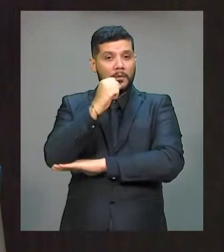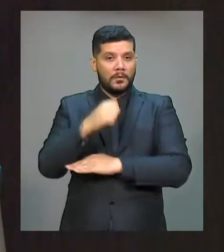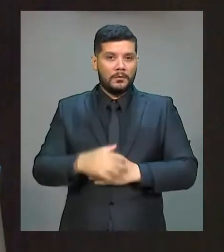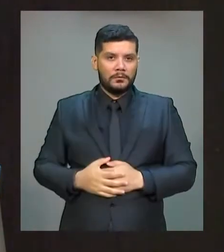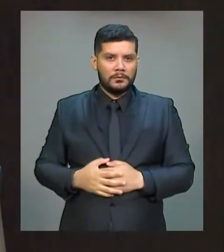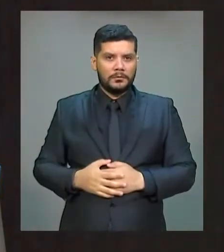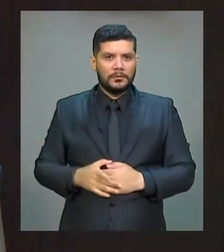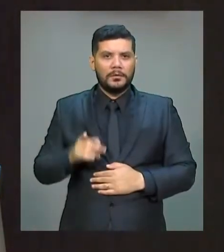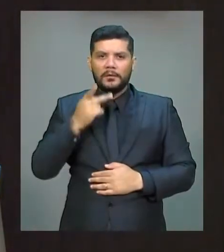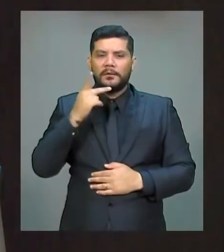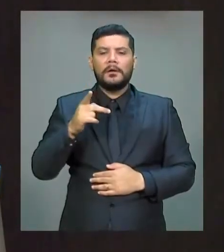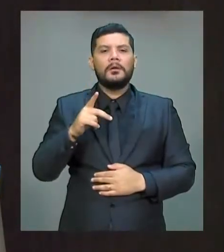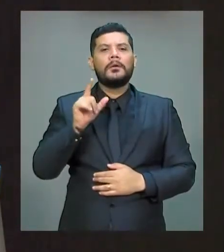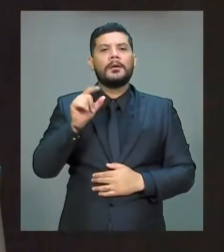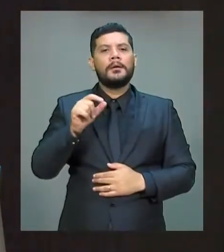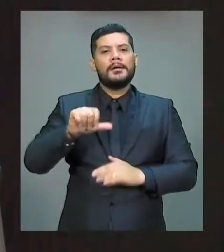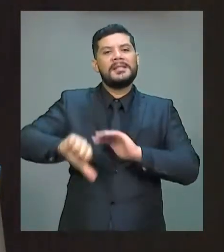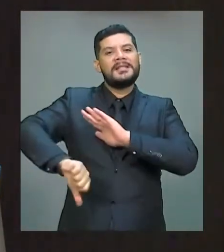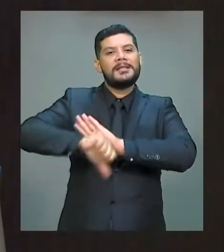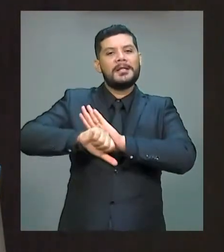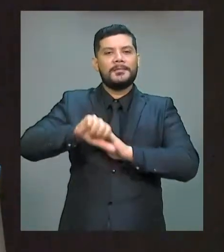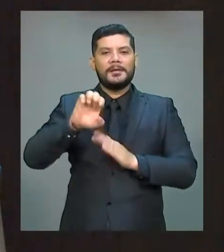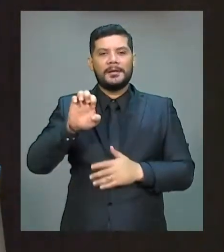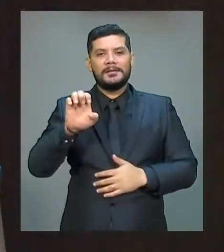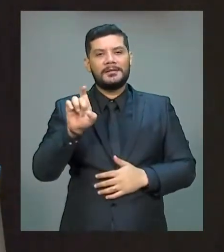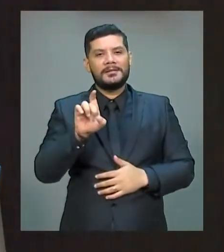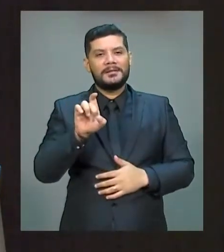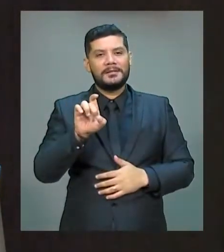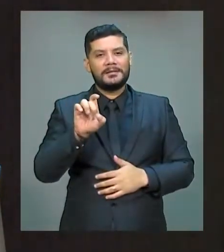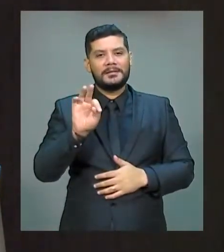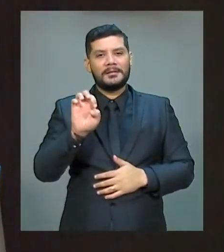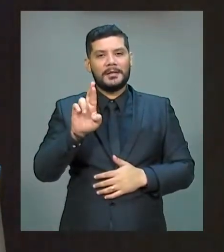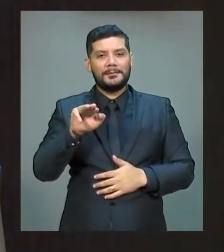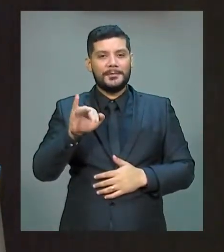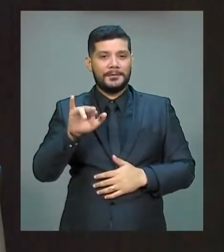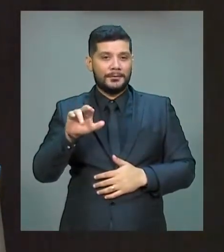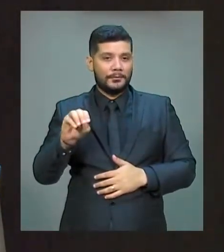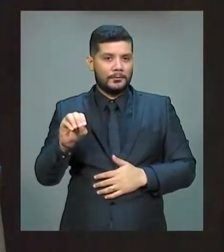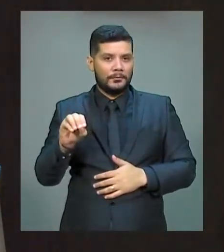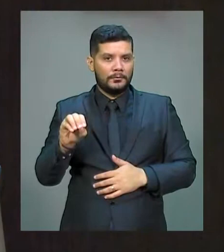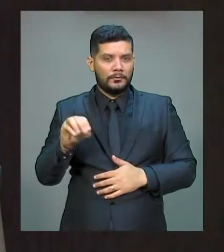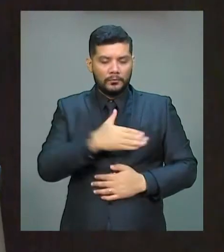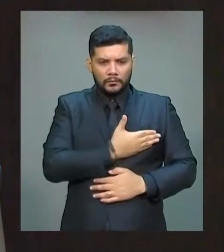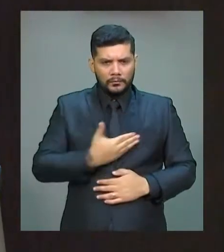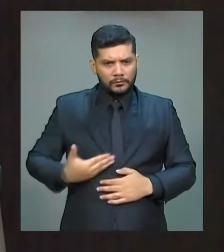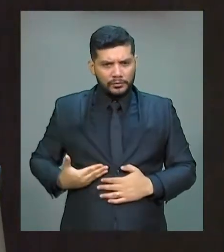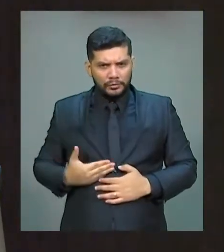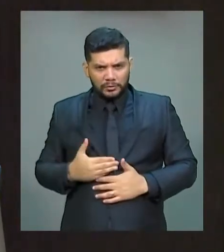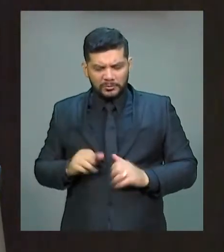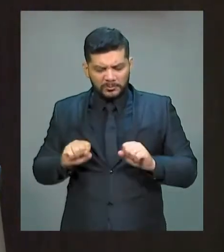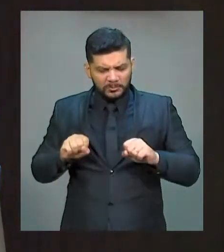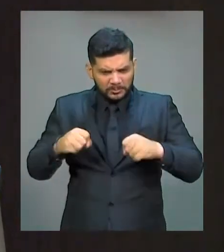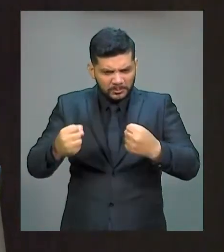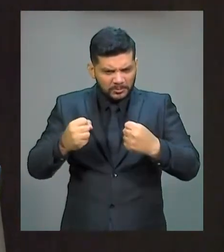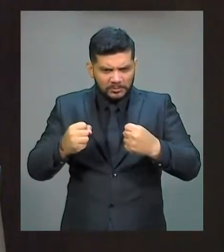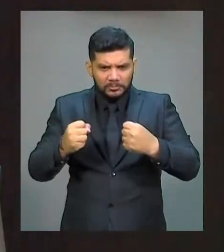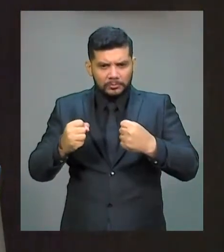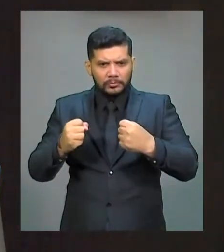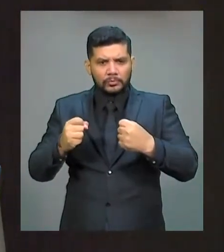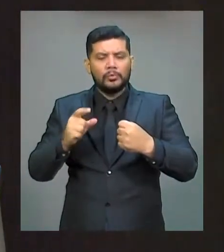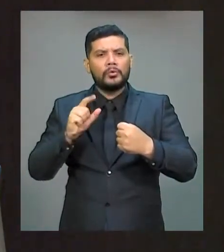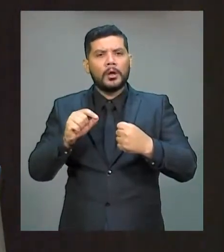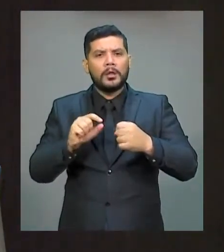extermínio quando o governante atua intencionalmente para